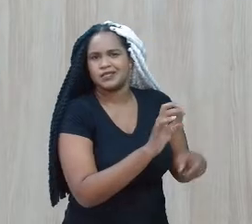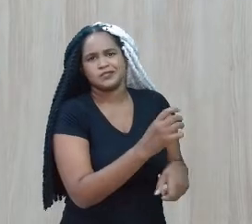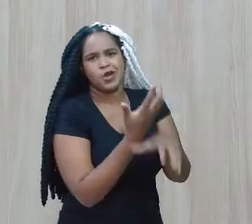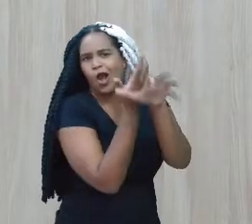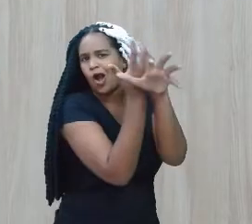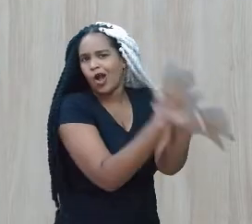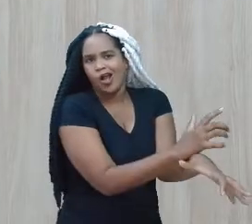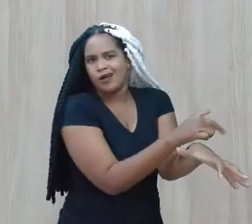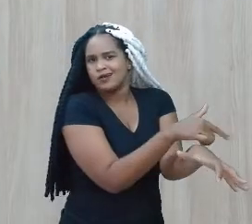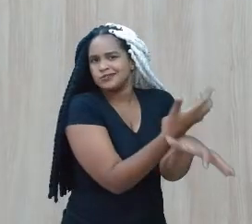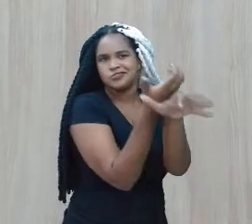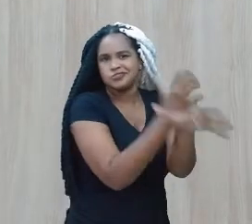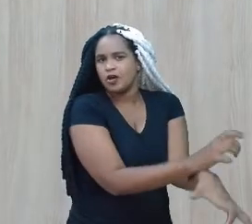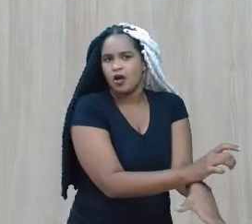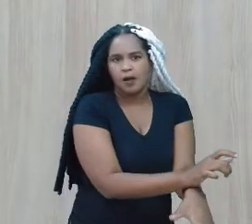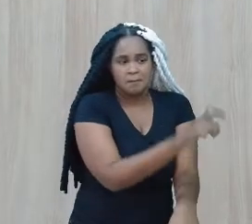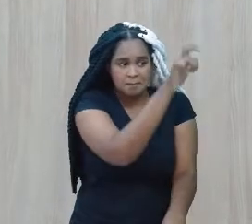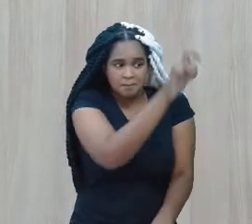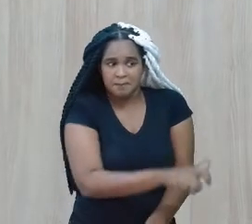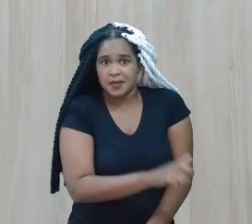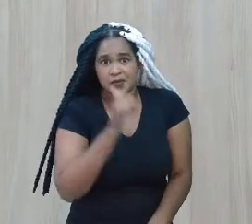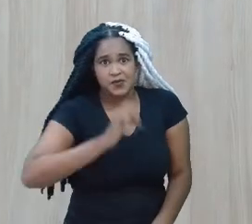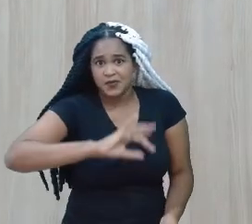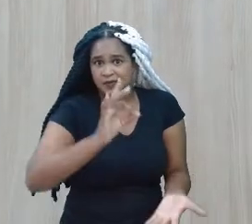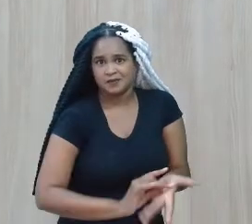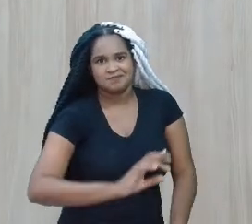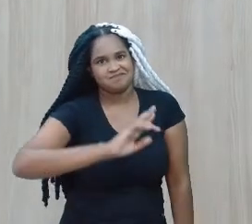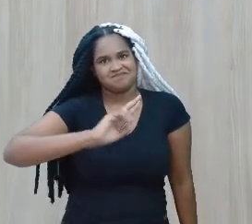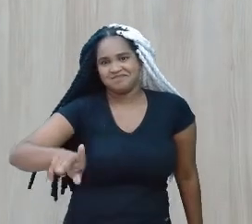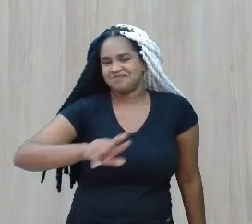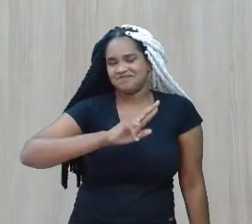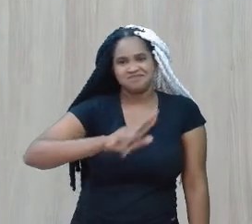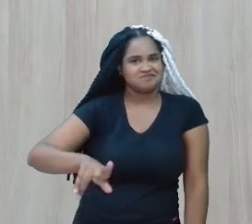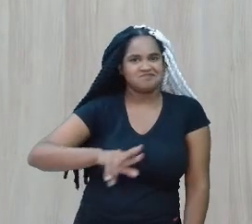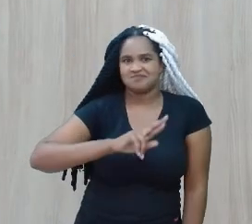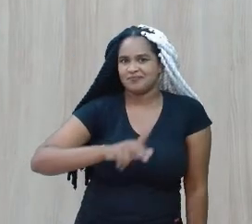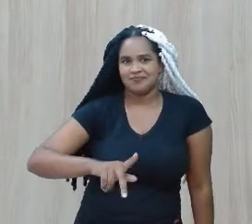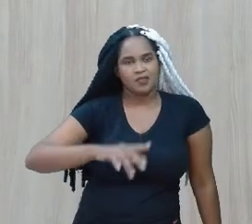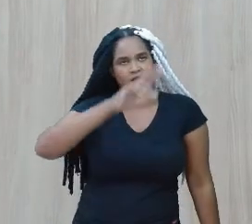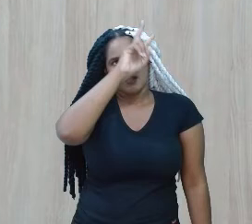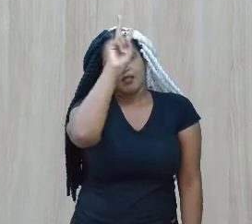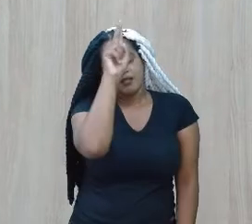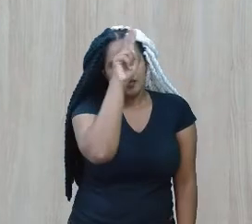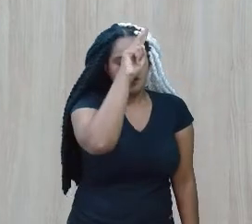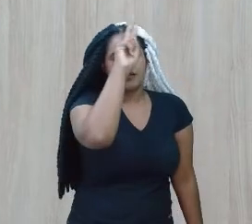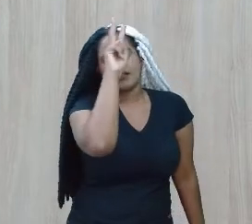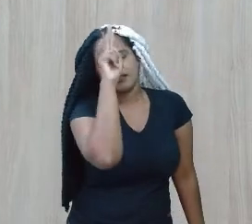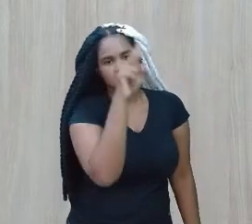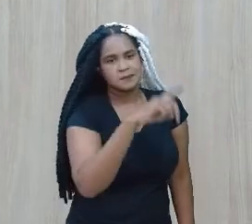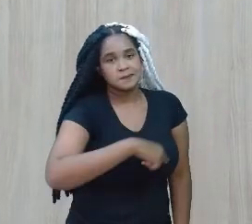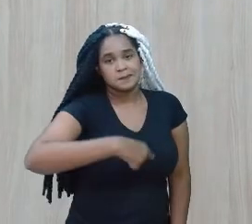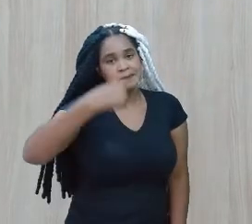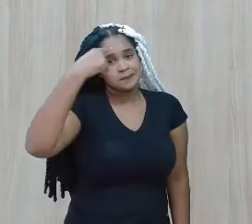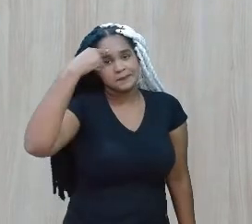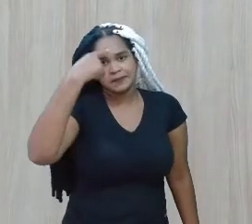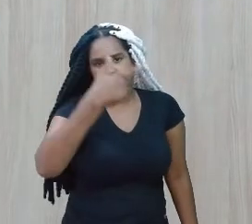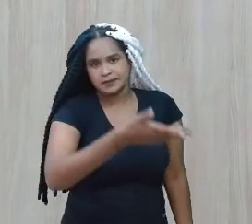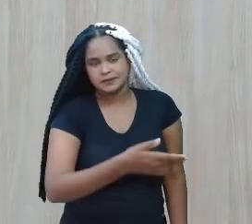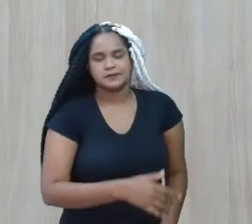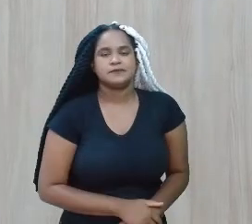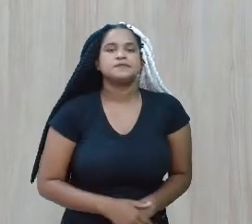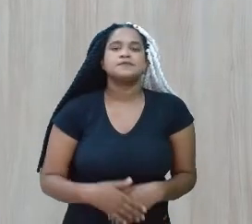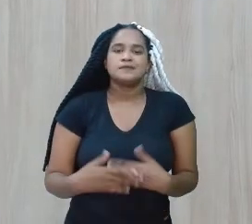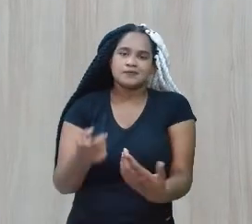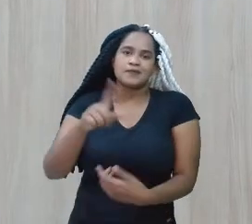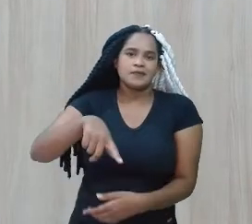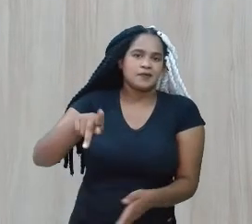uma caveira. Não é? Não era essa moça esbelta e tão bonita que ele tinha visto na sua alucinação. Essa foi a